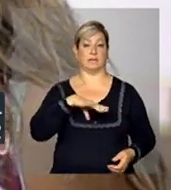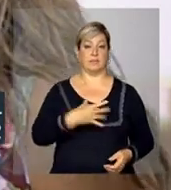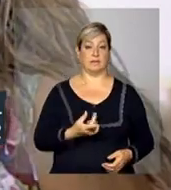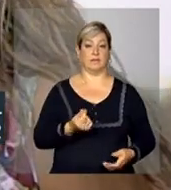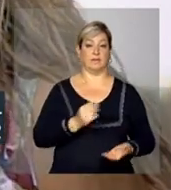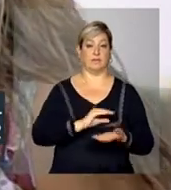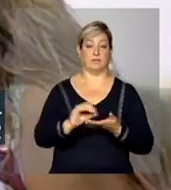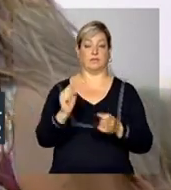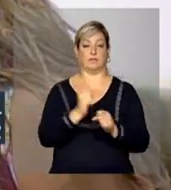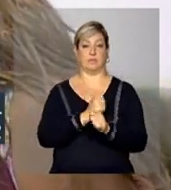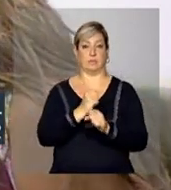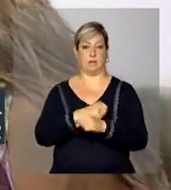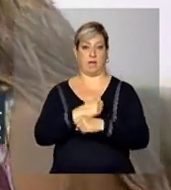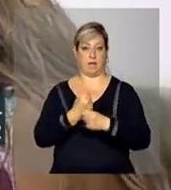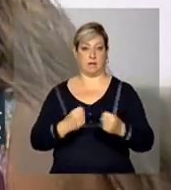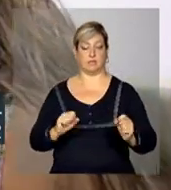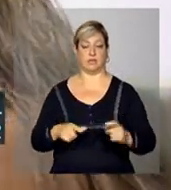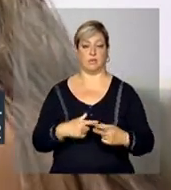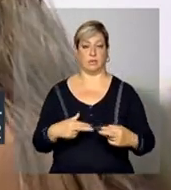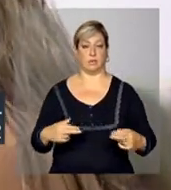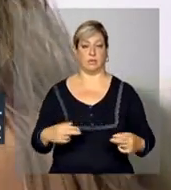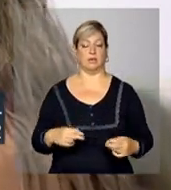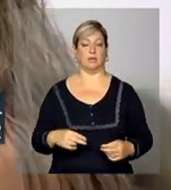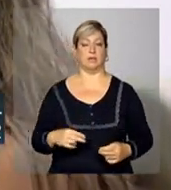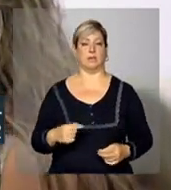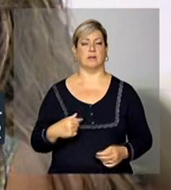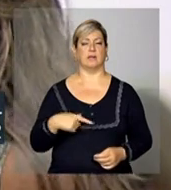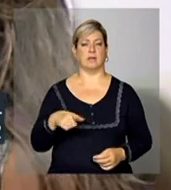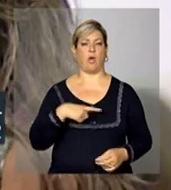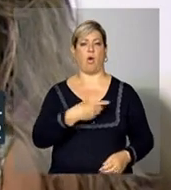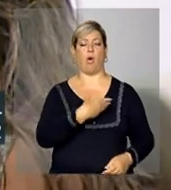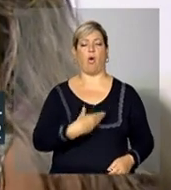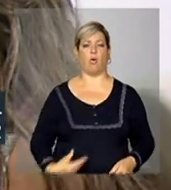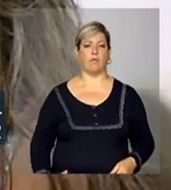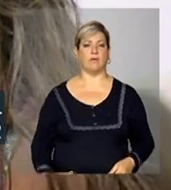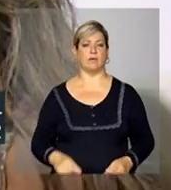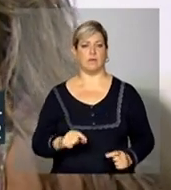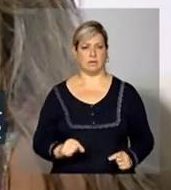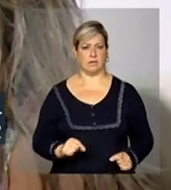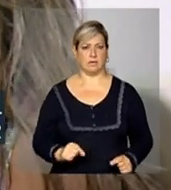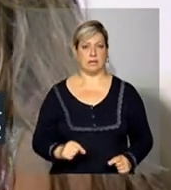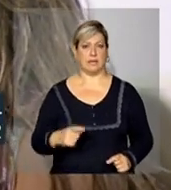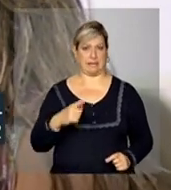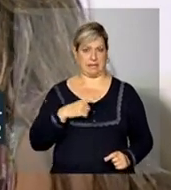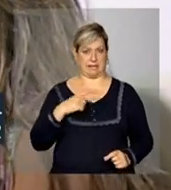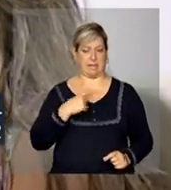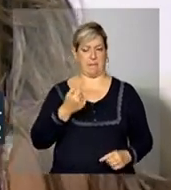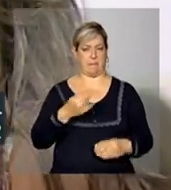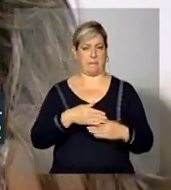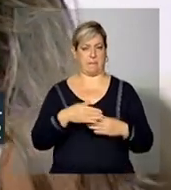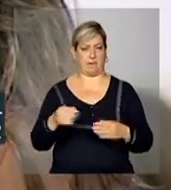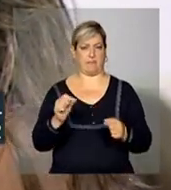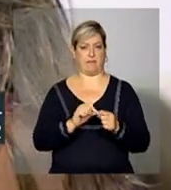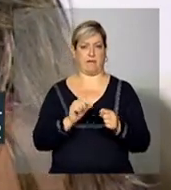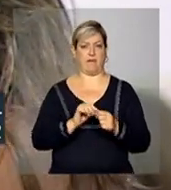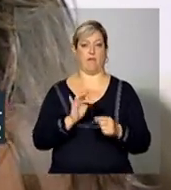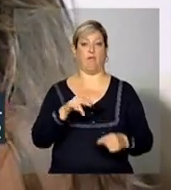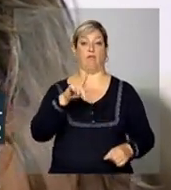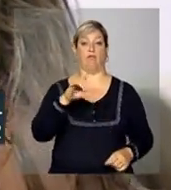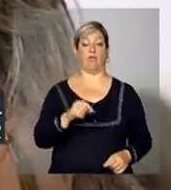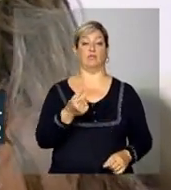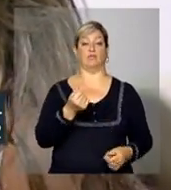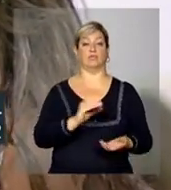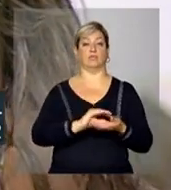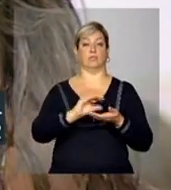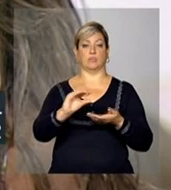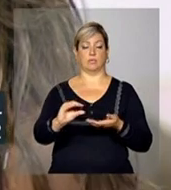projetos de infraestrutura, eu queria saber se procede a notícia de que o governo está prestes a criar um fundo que financiaria,